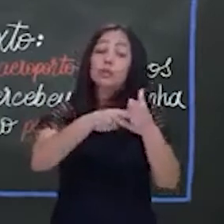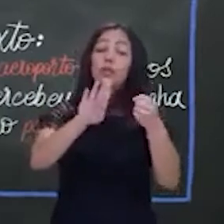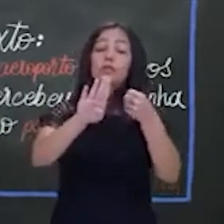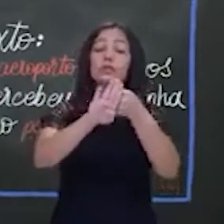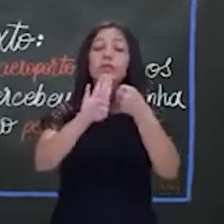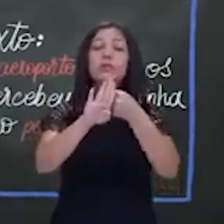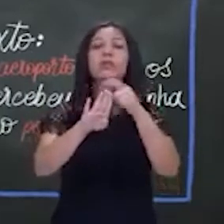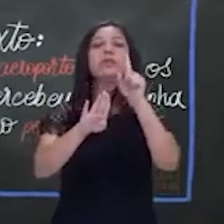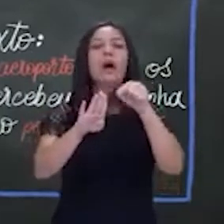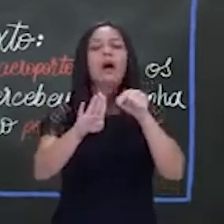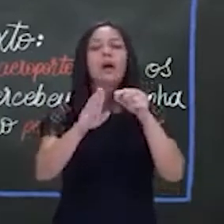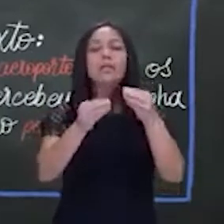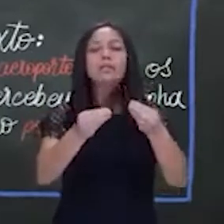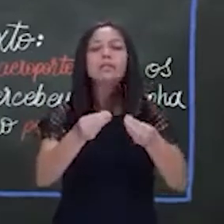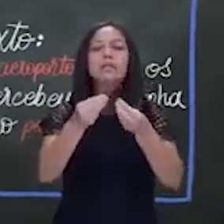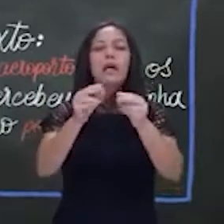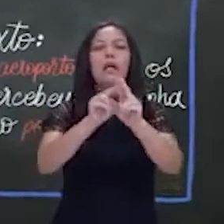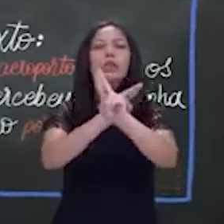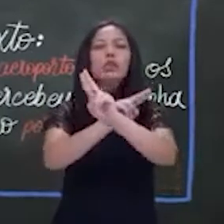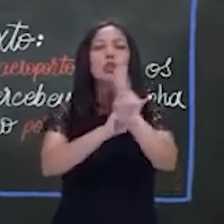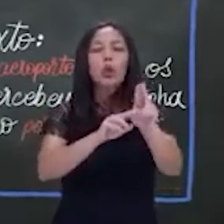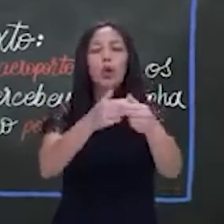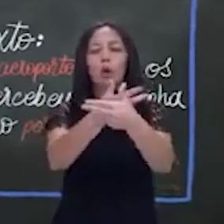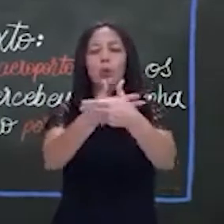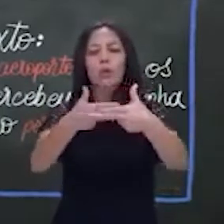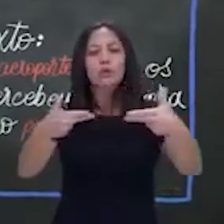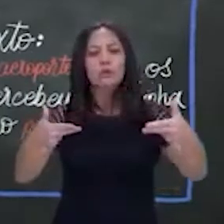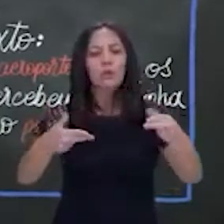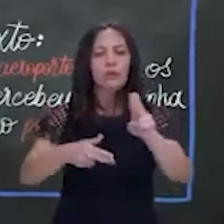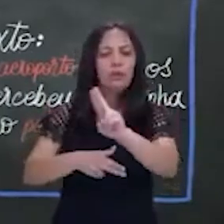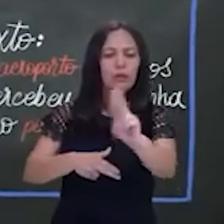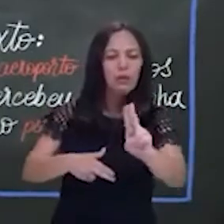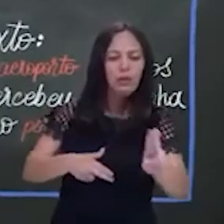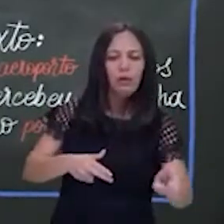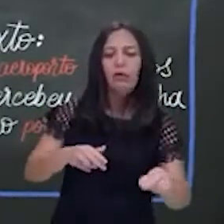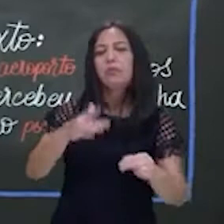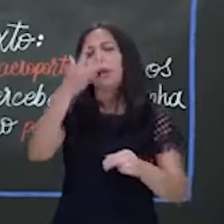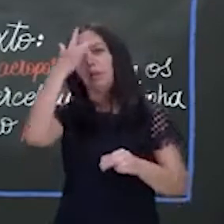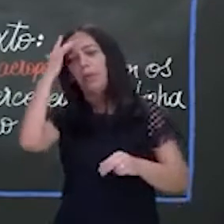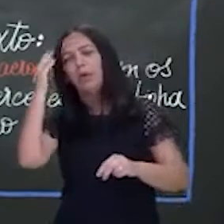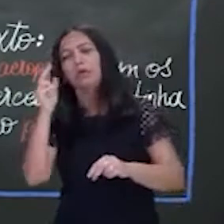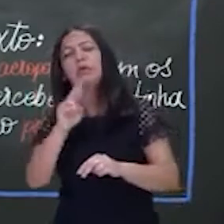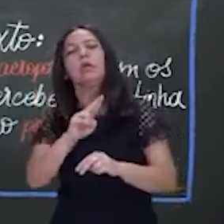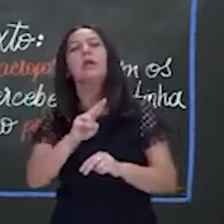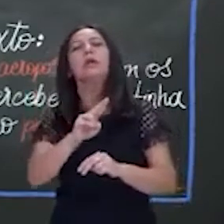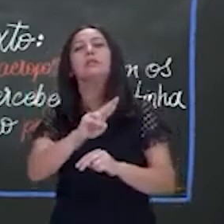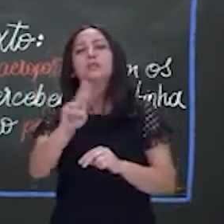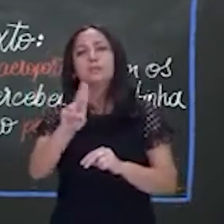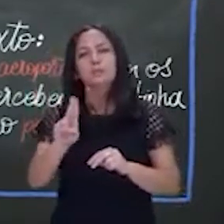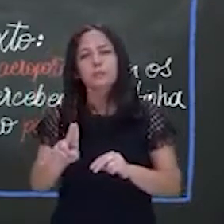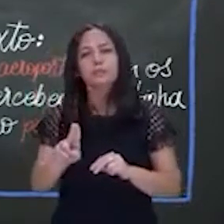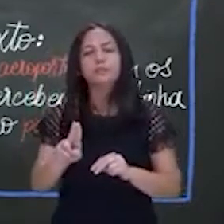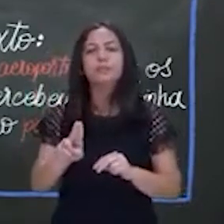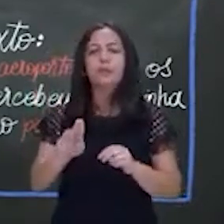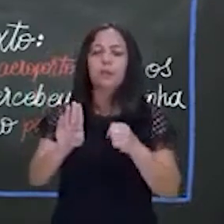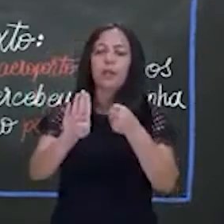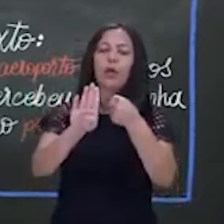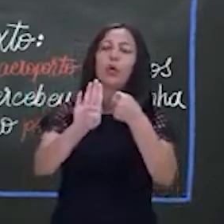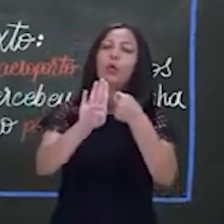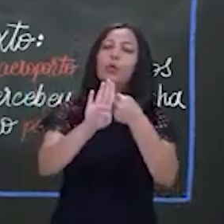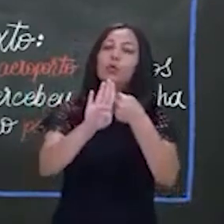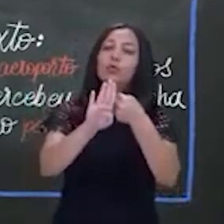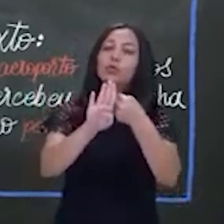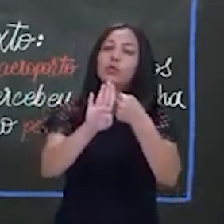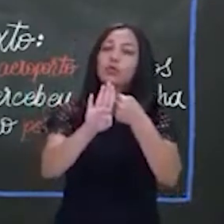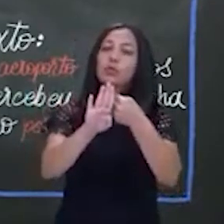função do substantivo é a função de dar nomes, a função de nomear. O substantivo, por ser a substância, por ser a essência das palavras, por